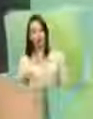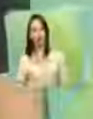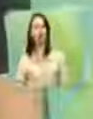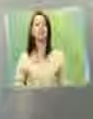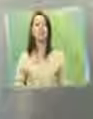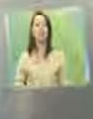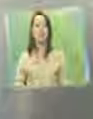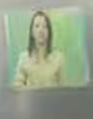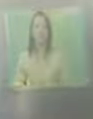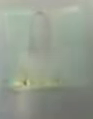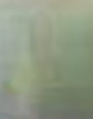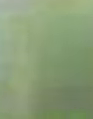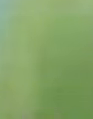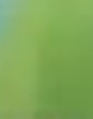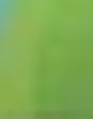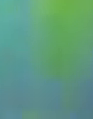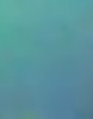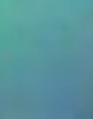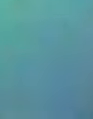discussões.